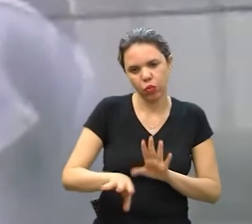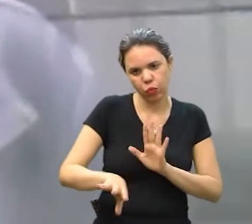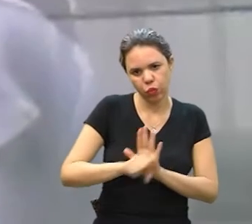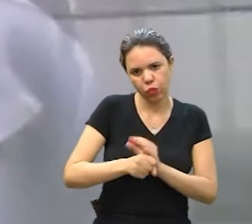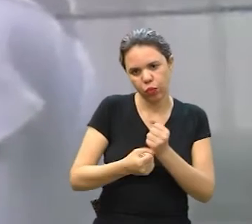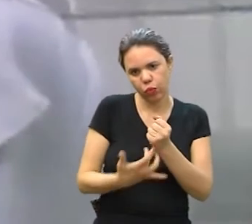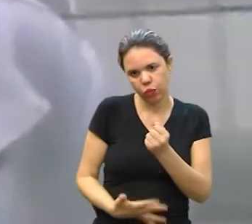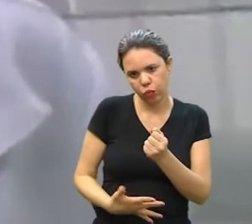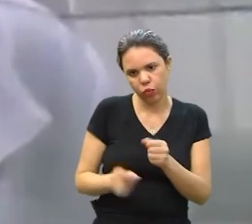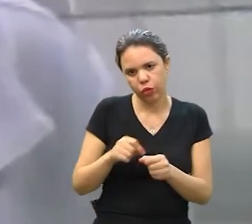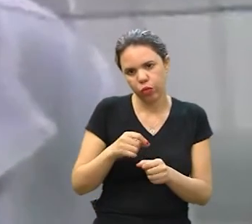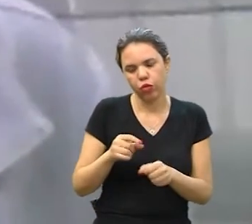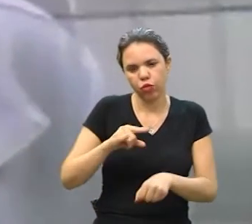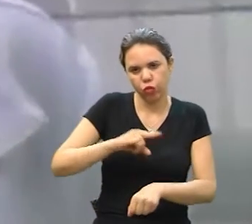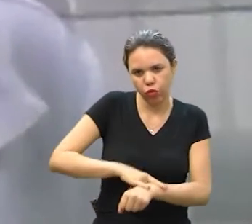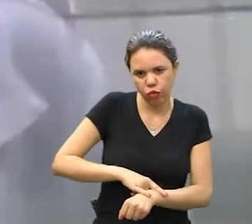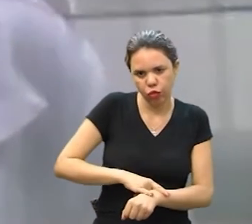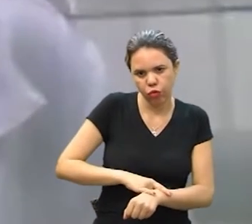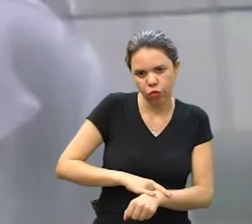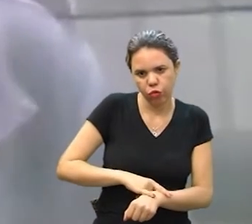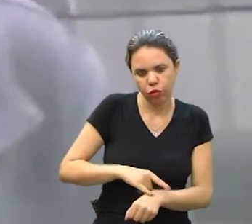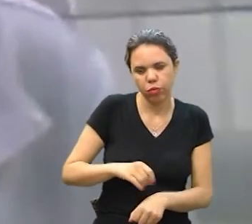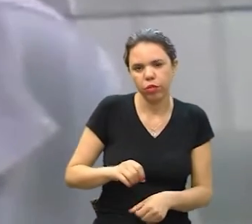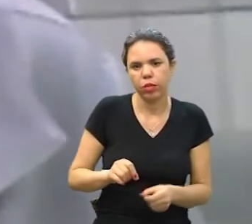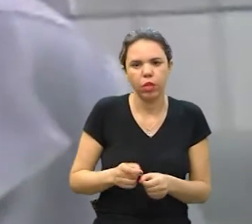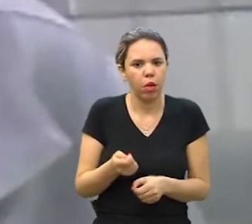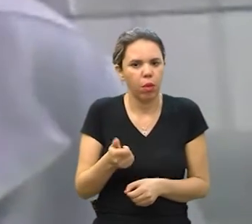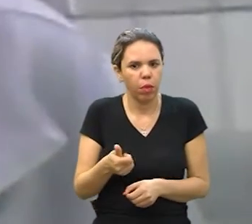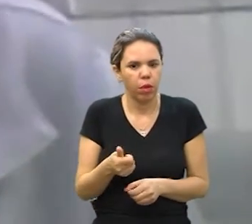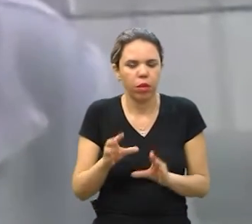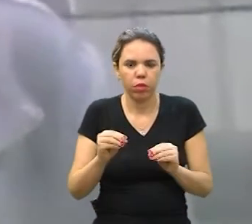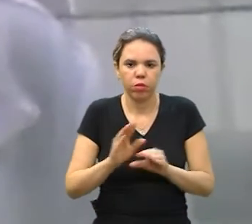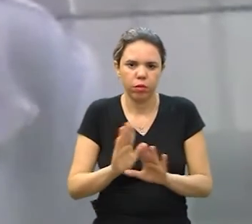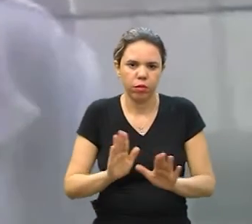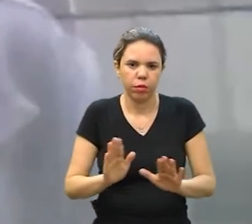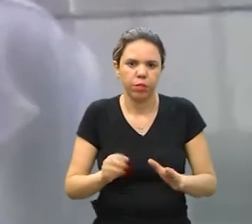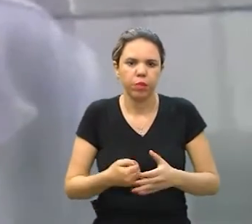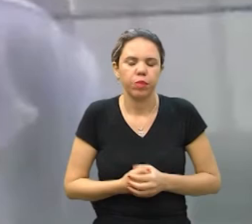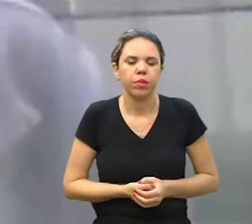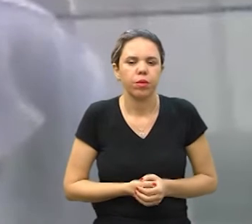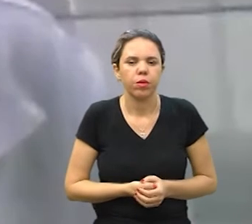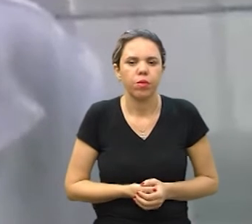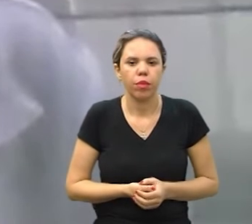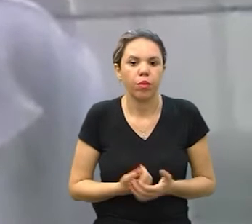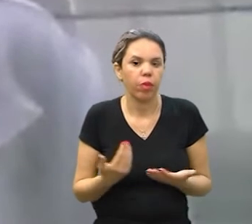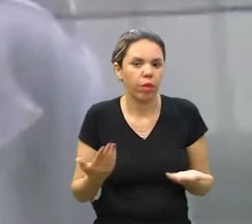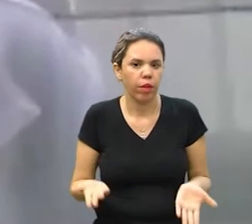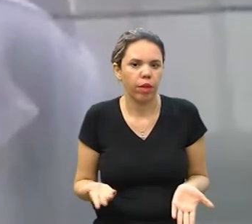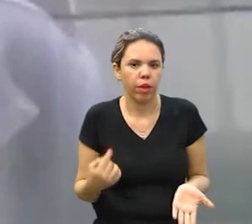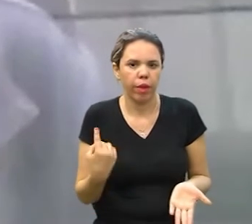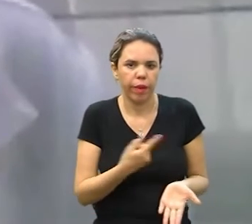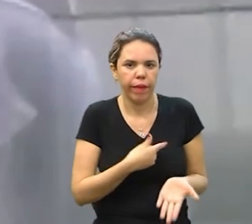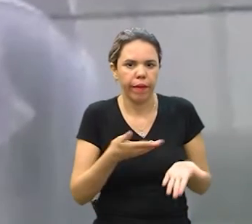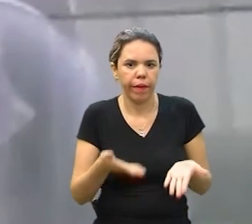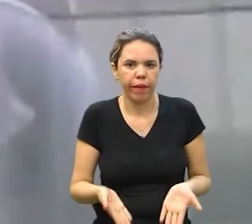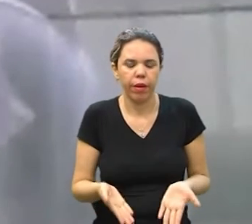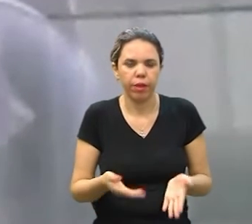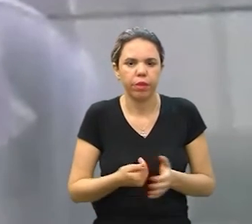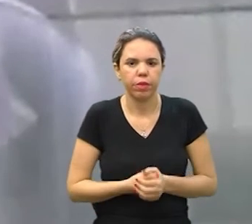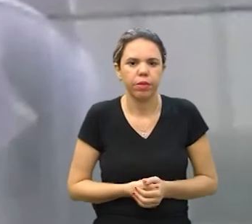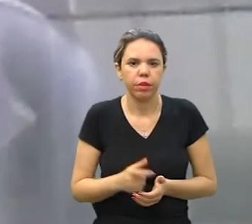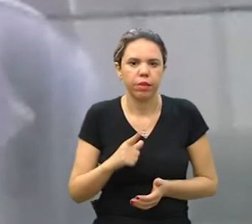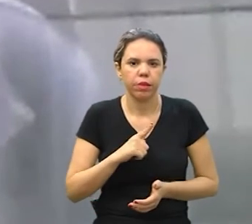filtra o sangue e faz o xixi. E não faz quase de noite, né? Então, a